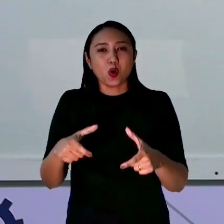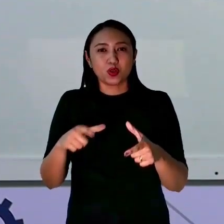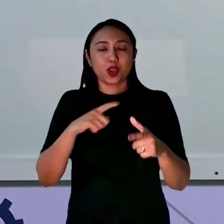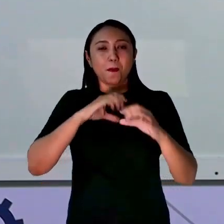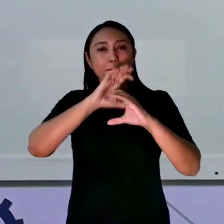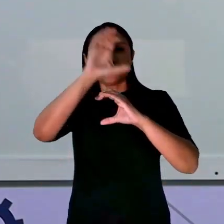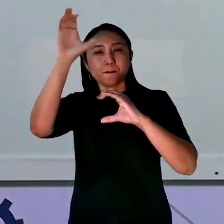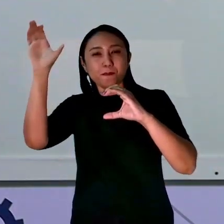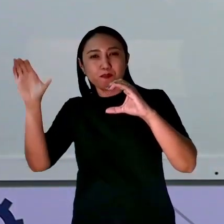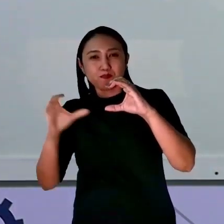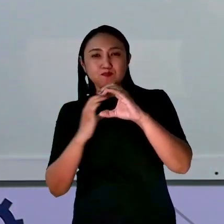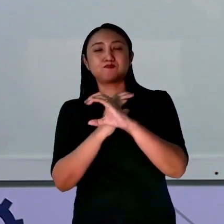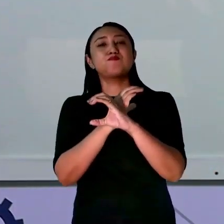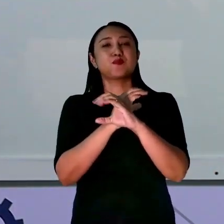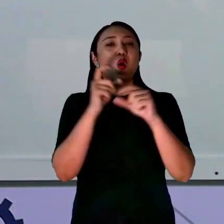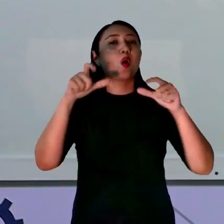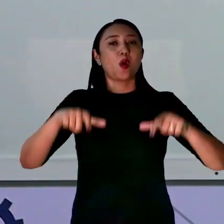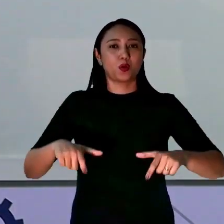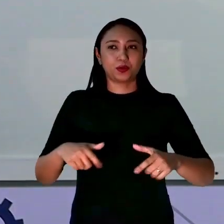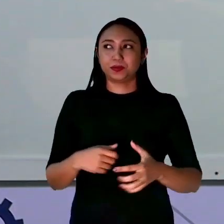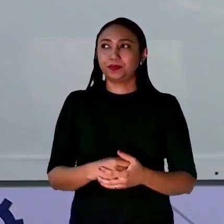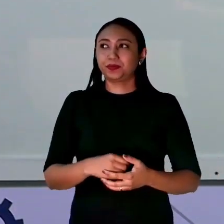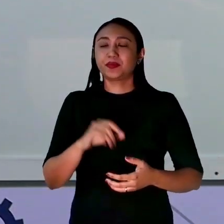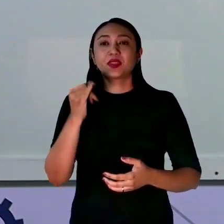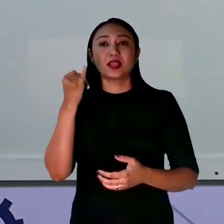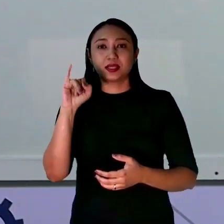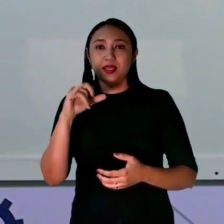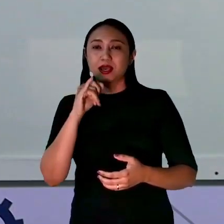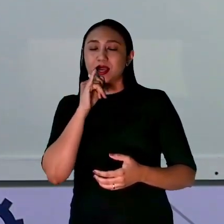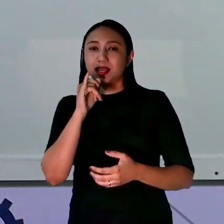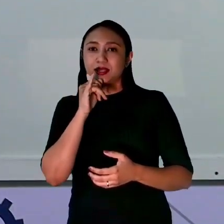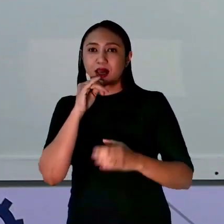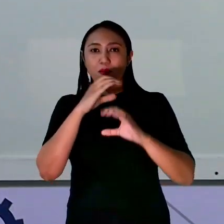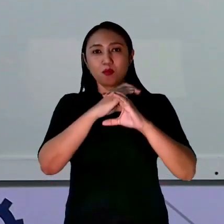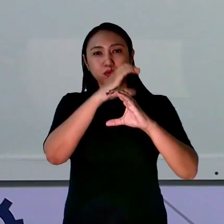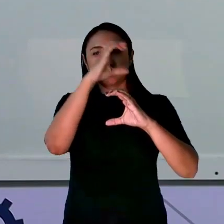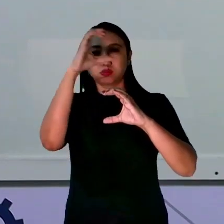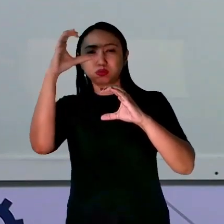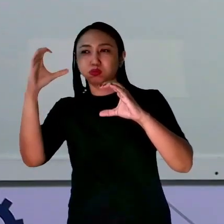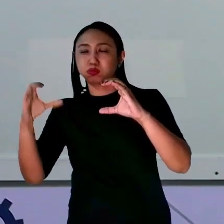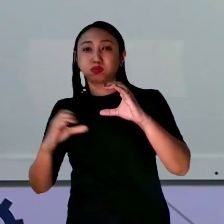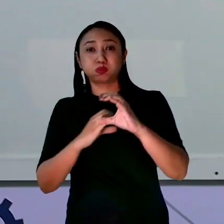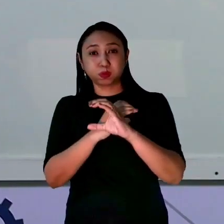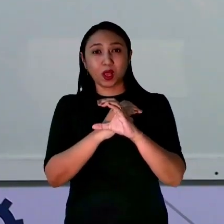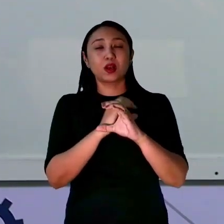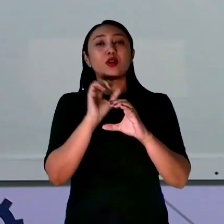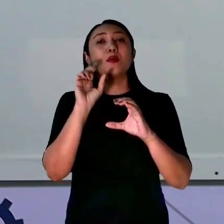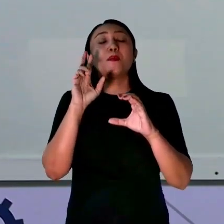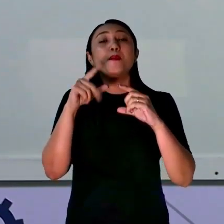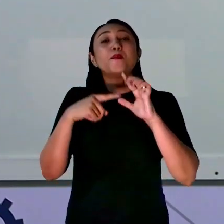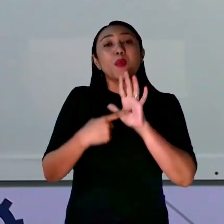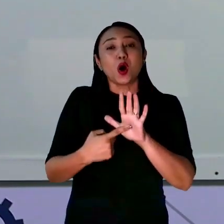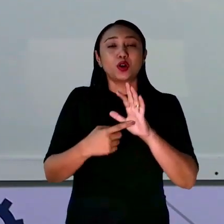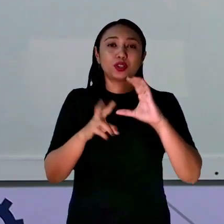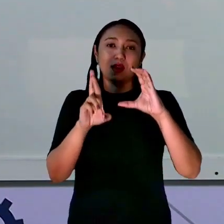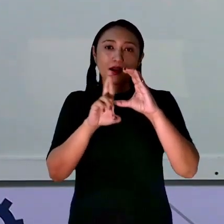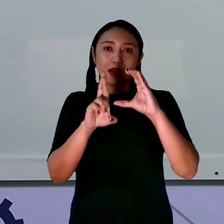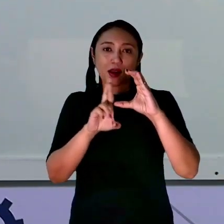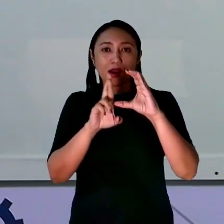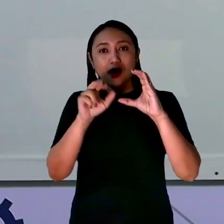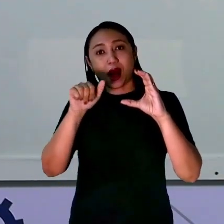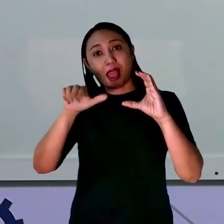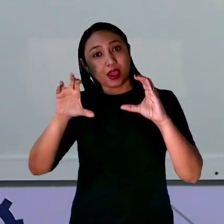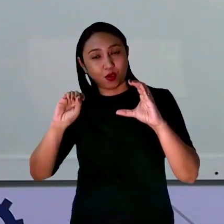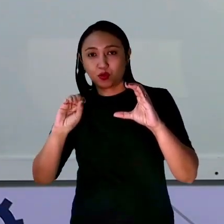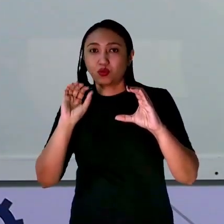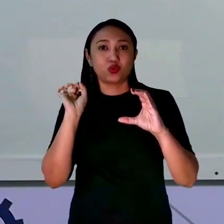Por quê? Quando você vê essa partícula sendo lançada, a fórmula só te dá o cálculo do raio. Ou seja, a fórmula só te deu